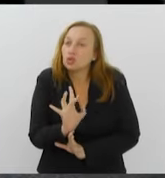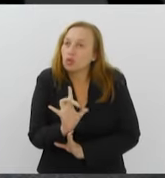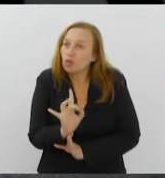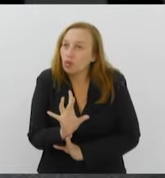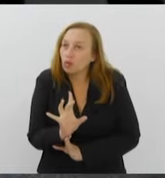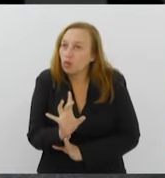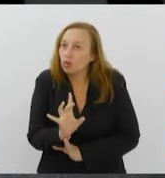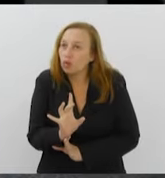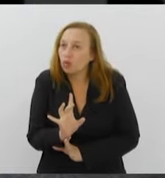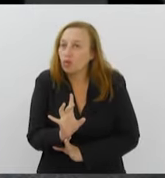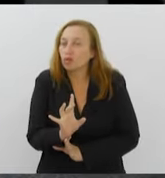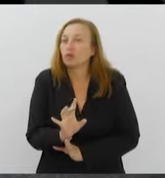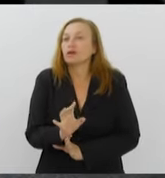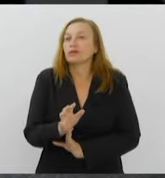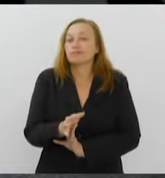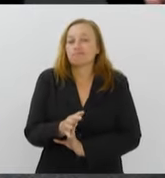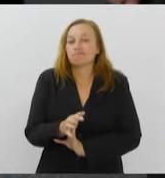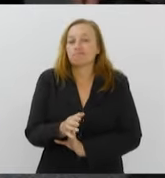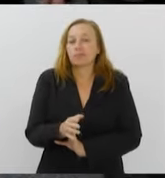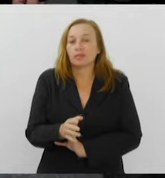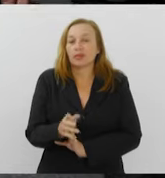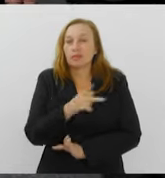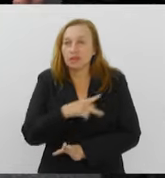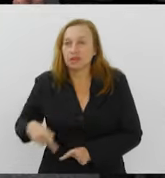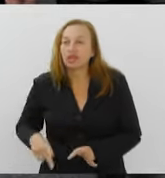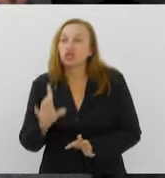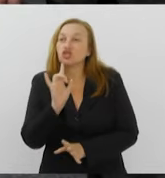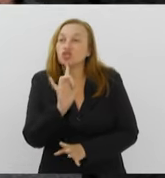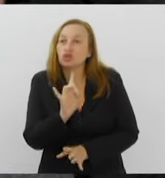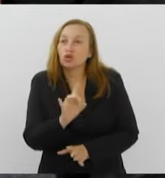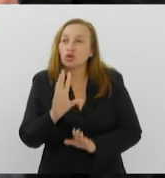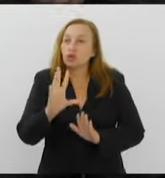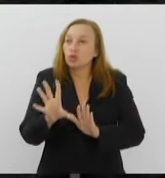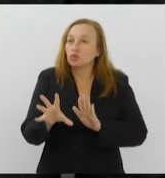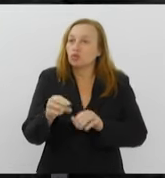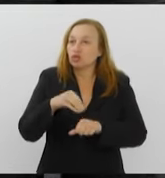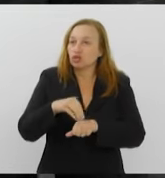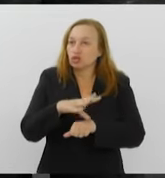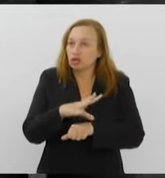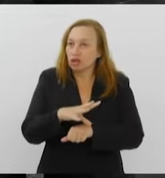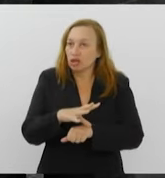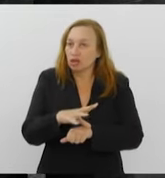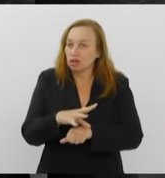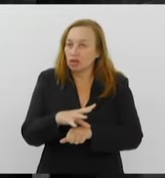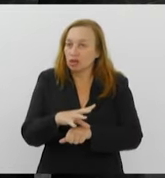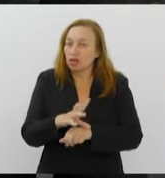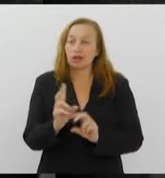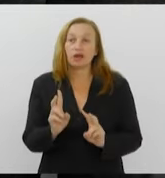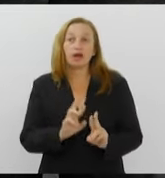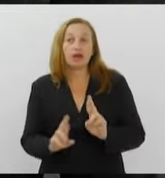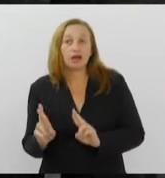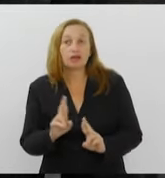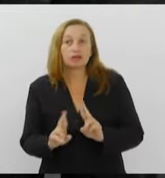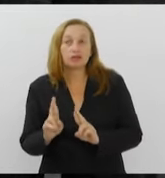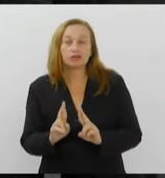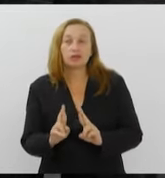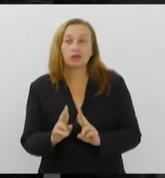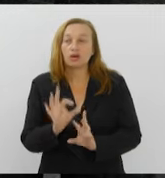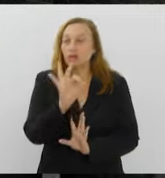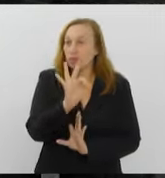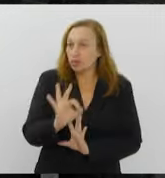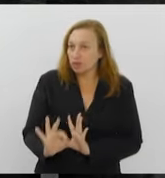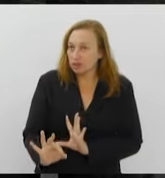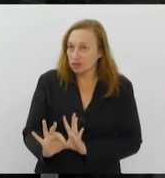é só para... Presidente, os destaques dizem respeito ao percentual